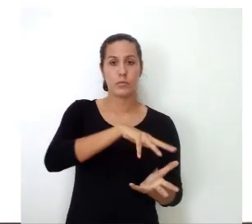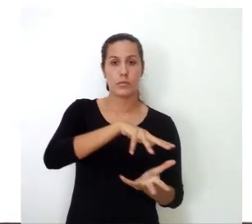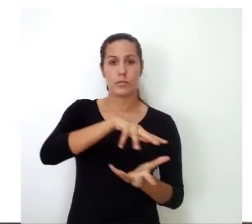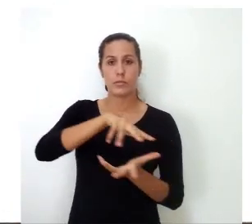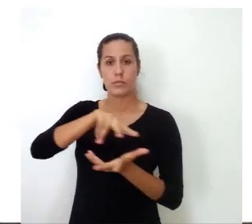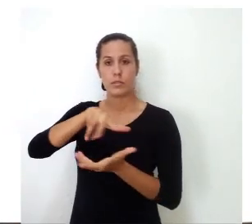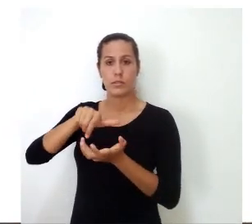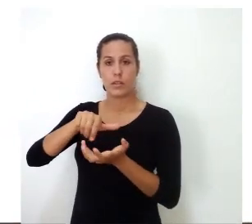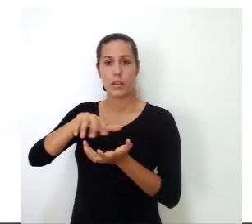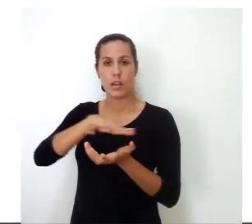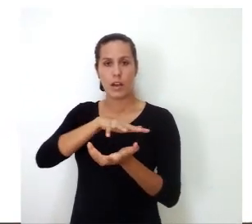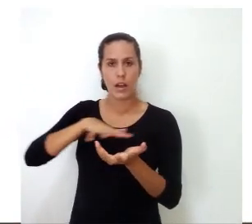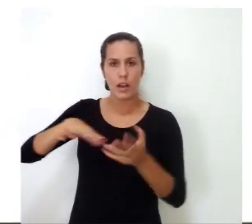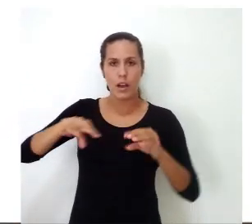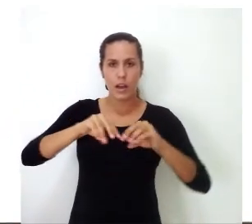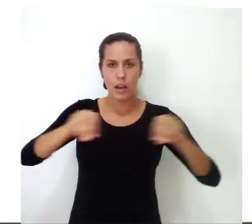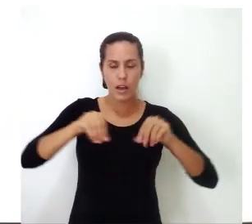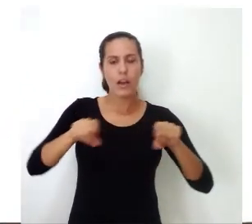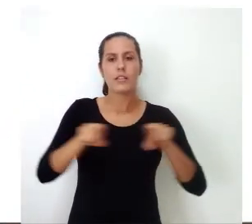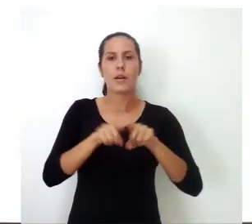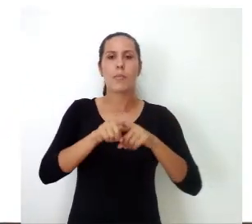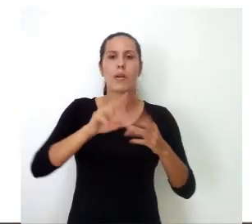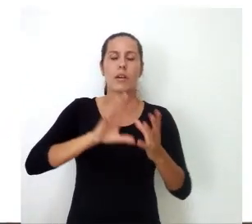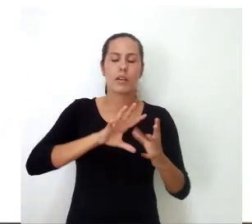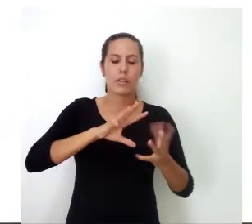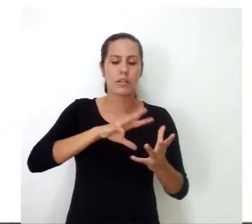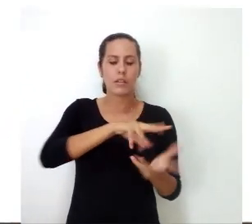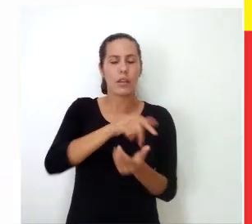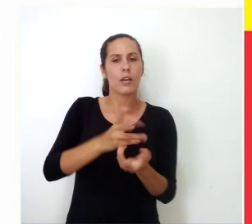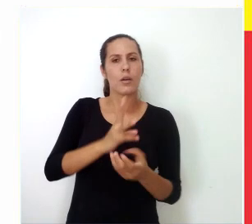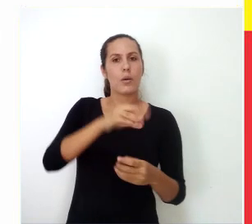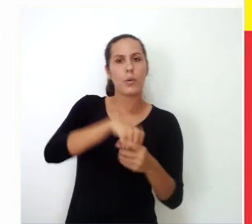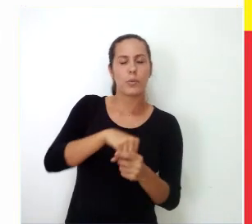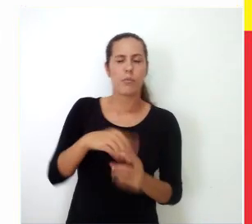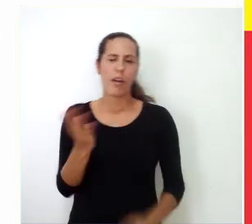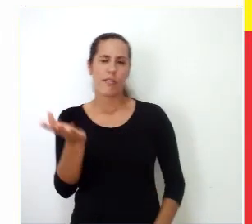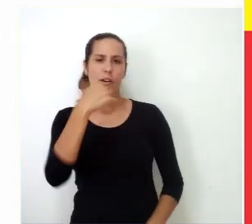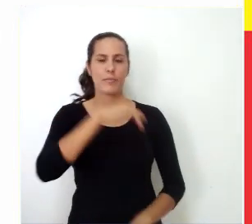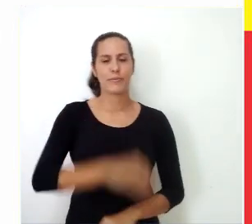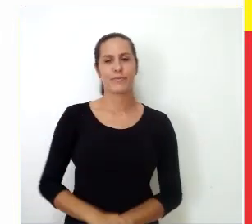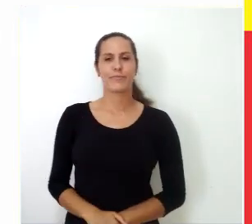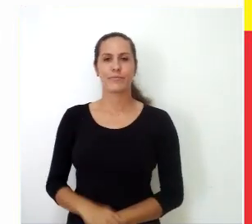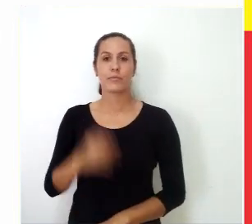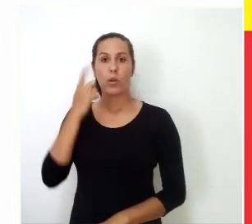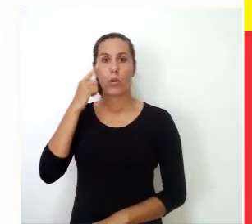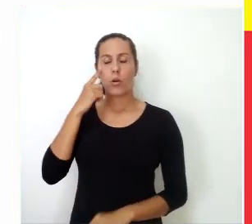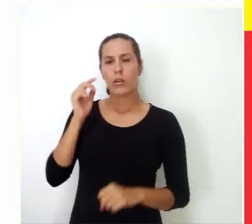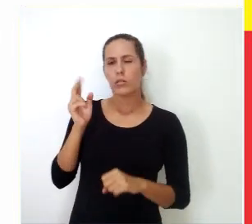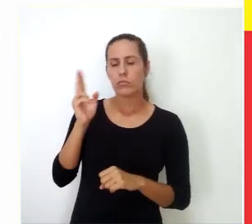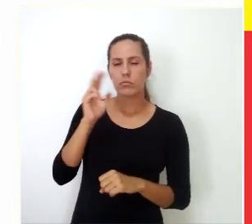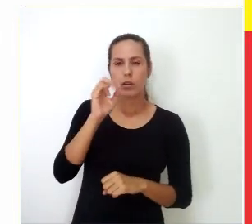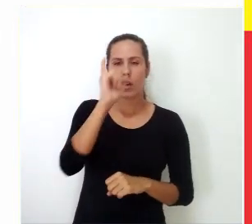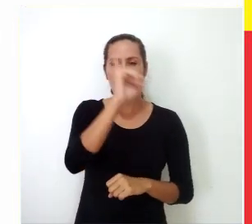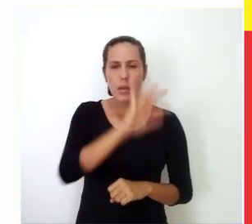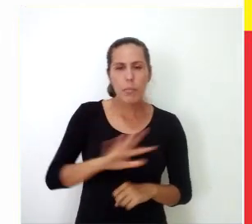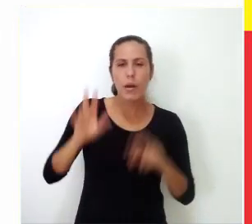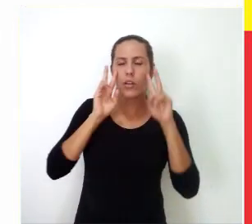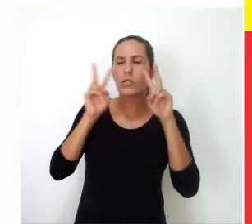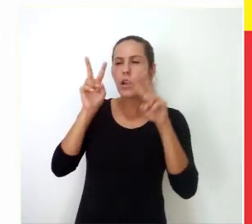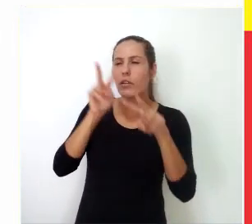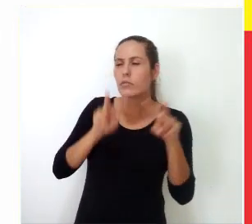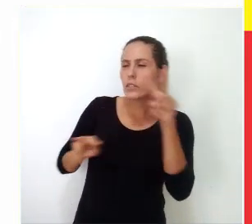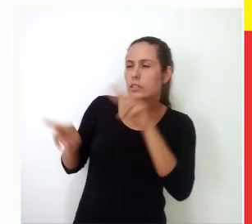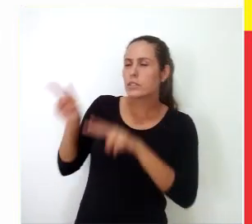superfície ao centro da Terra. Vamos lá? A gente está vendo a imagem e vocês começam